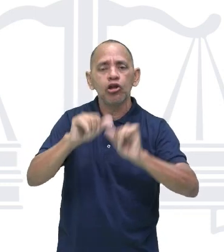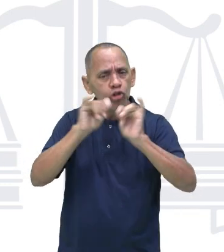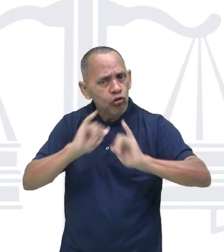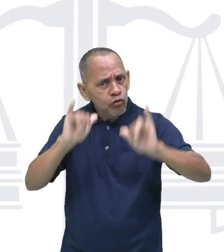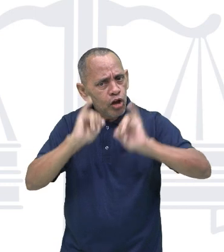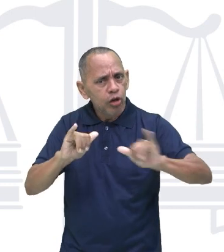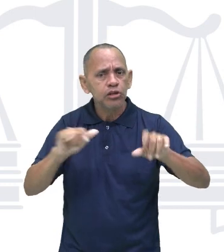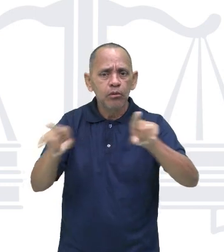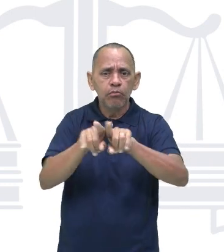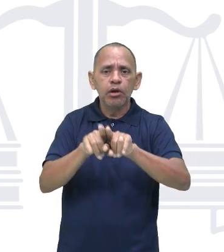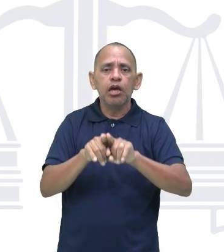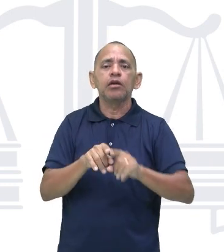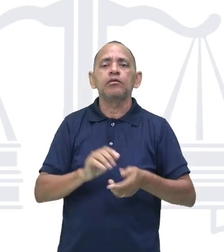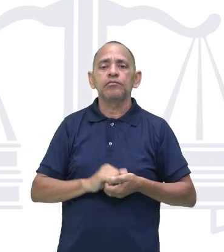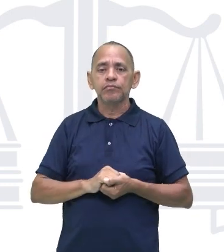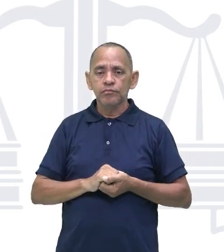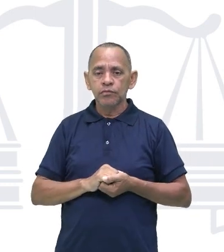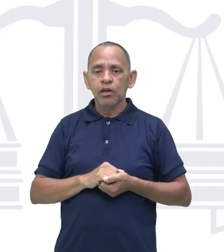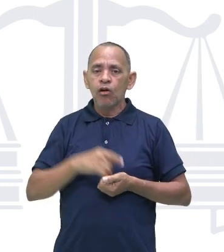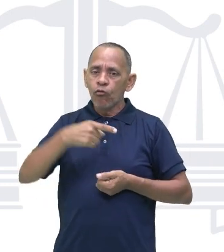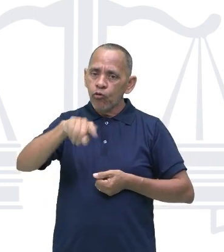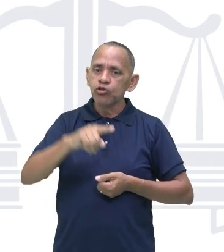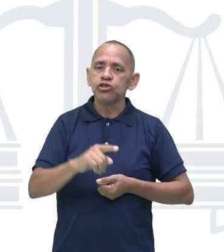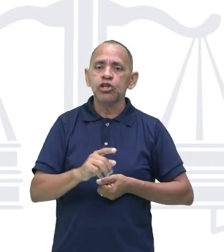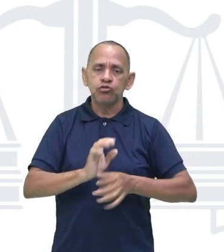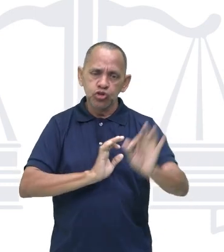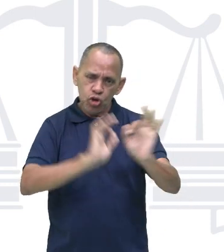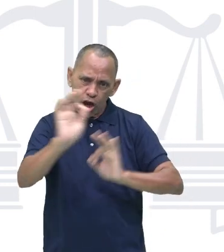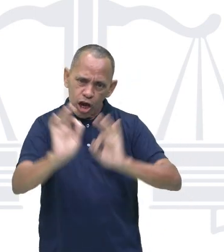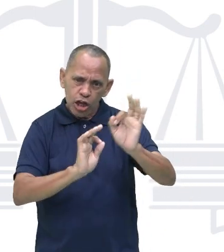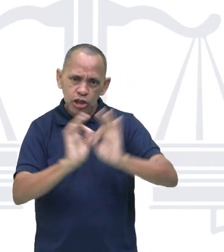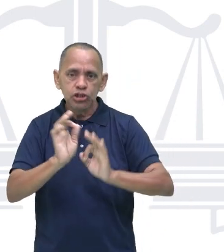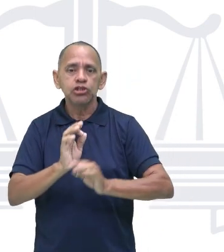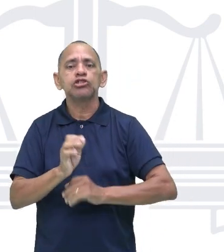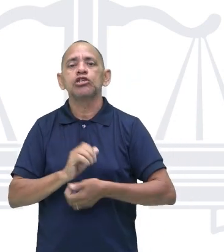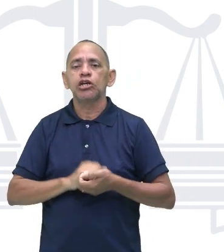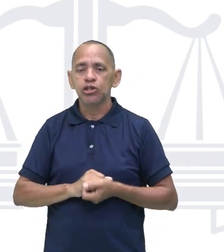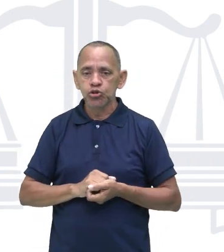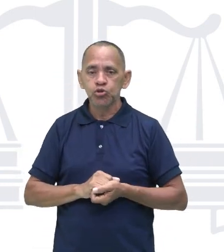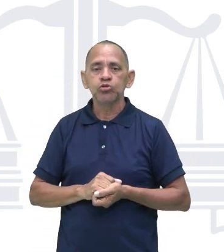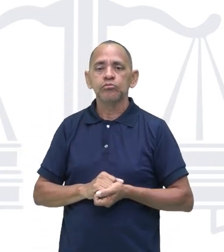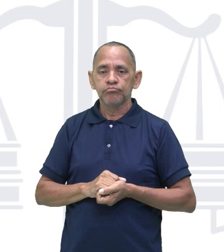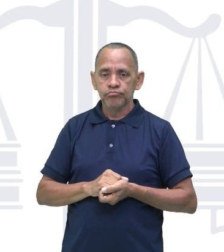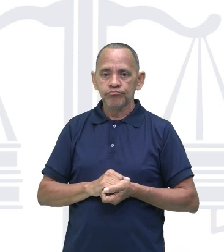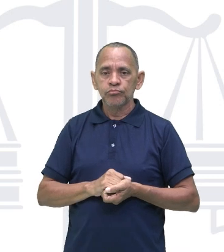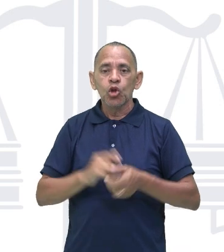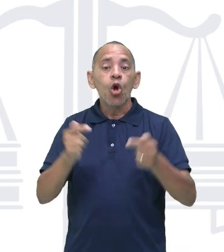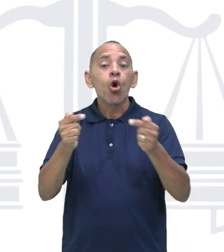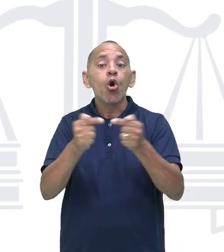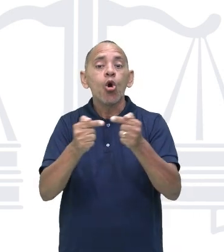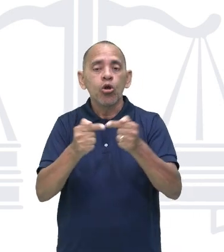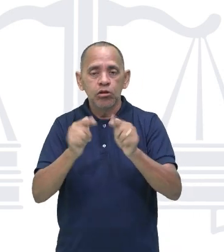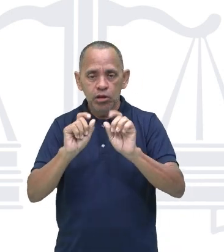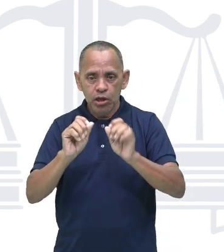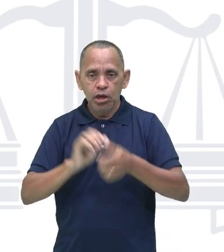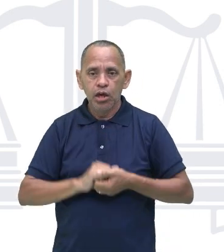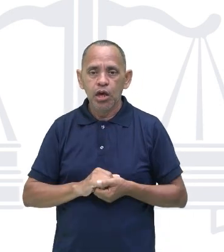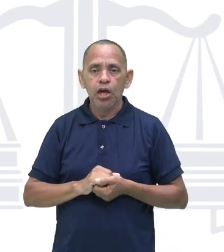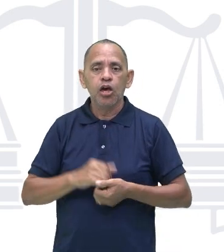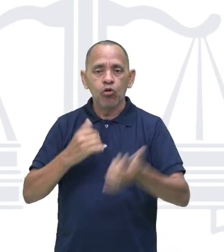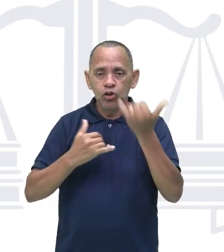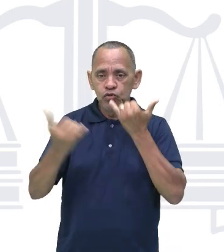vocês, e vocês vão estar se organizando de acordo com as datas que nós estaremos passando. Então, o nosso cronograma do ciclo 1 é